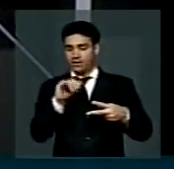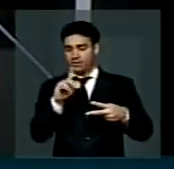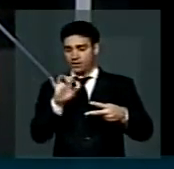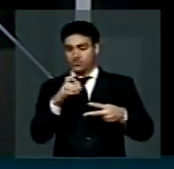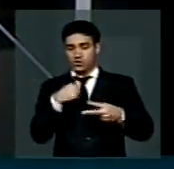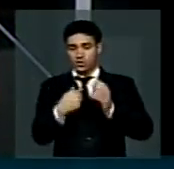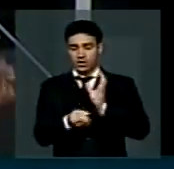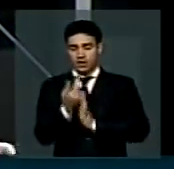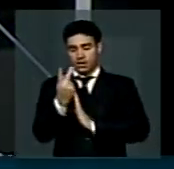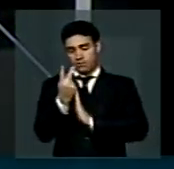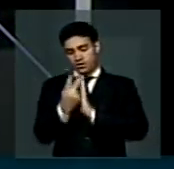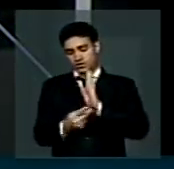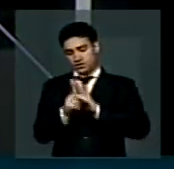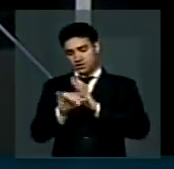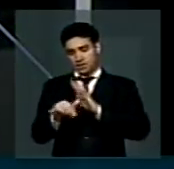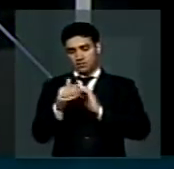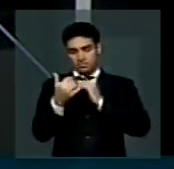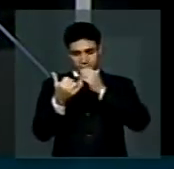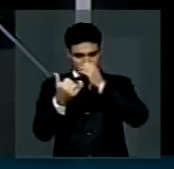lei, PL